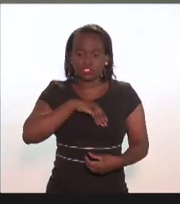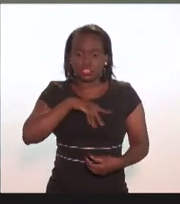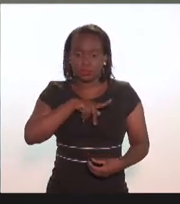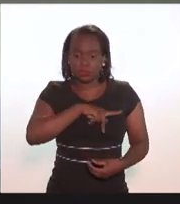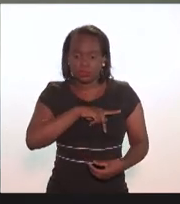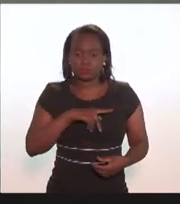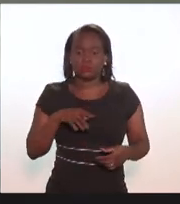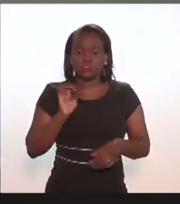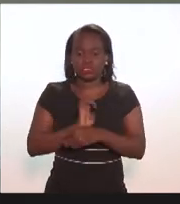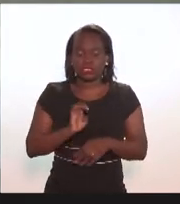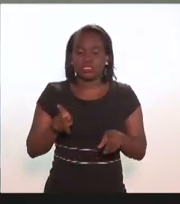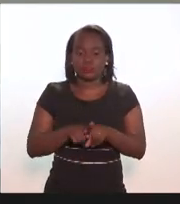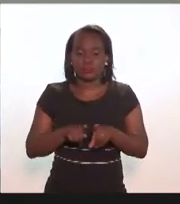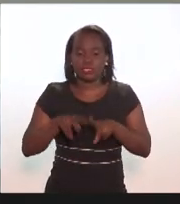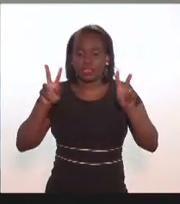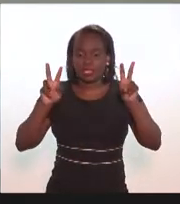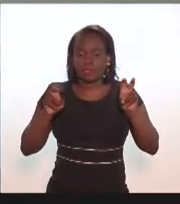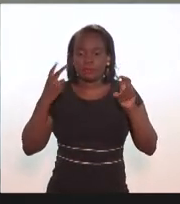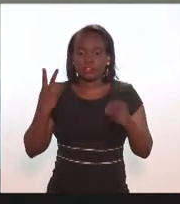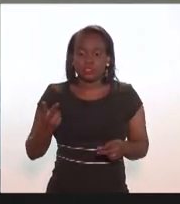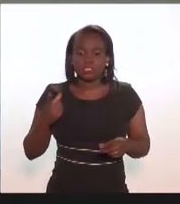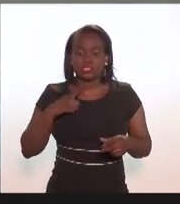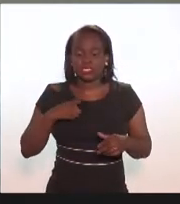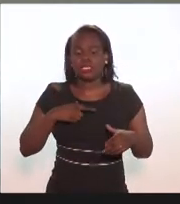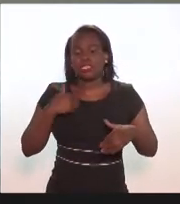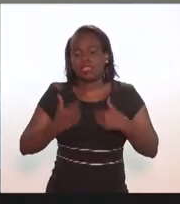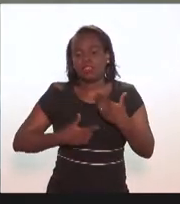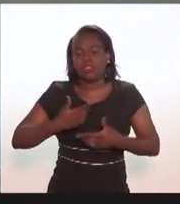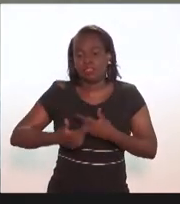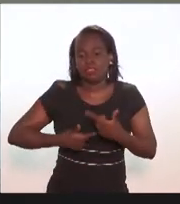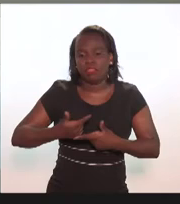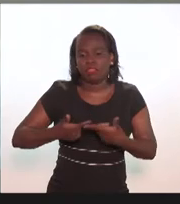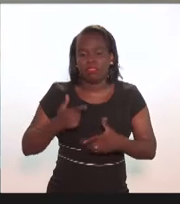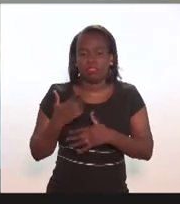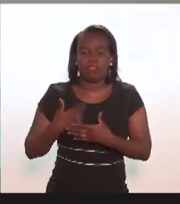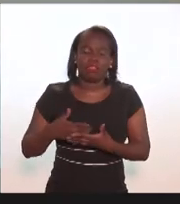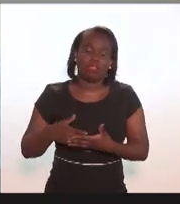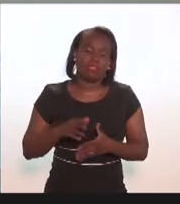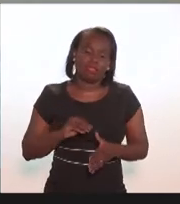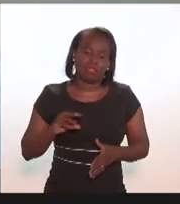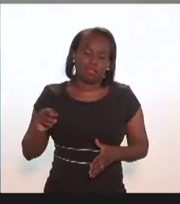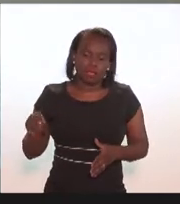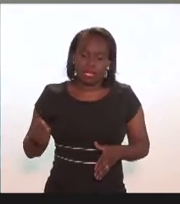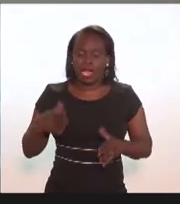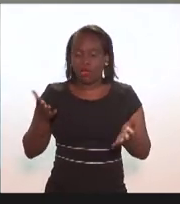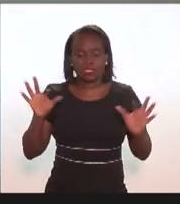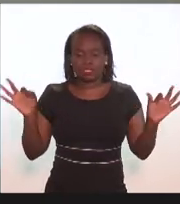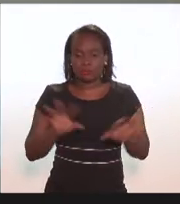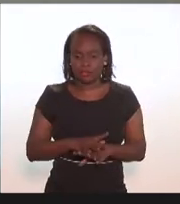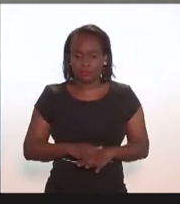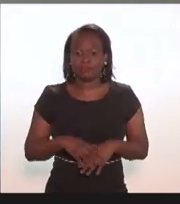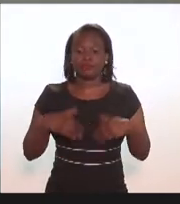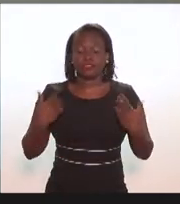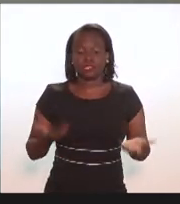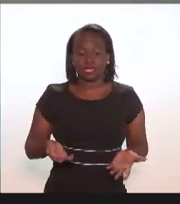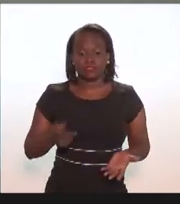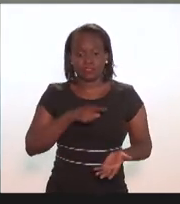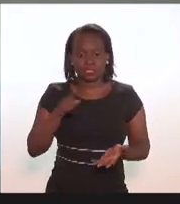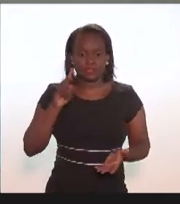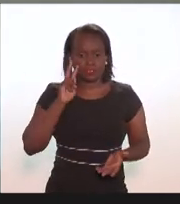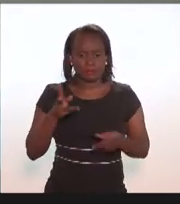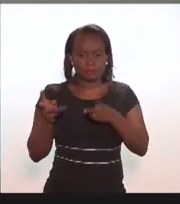Estadual, que são dois temas que vinham se arrastando há muito tempo e a gente está finalizando. Com isso, vocês devem